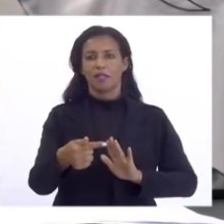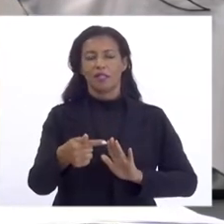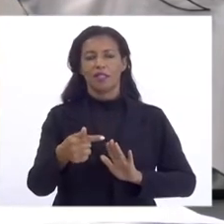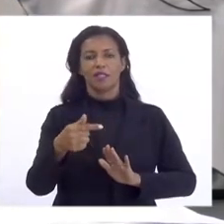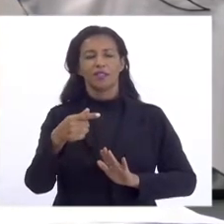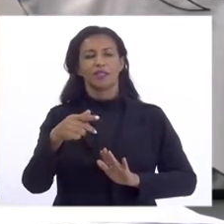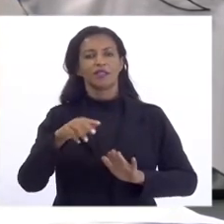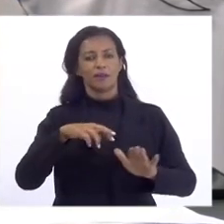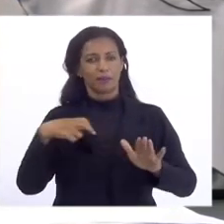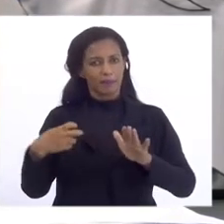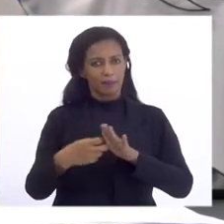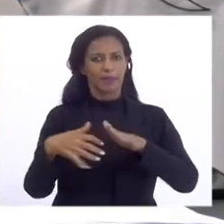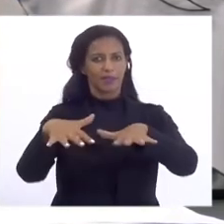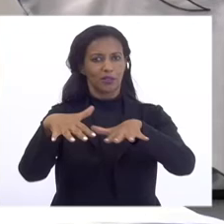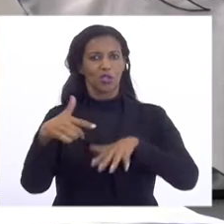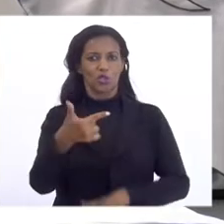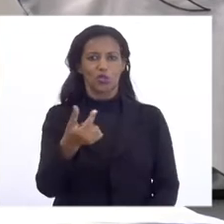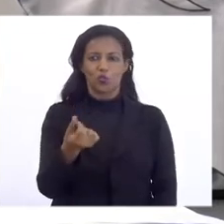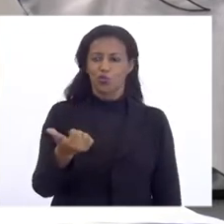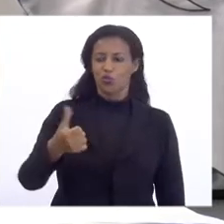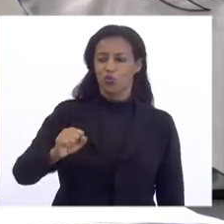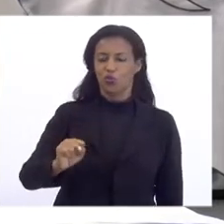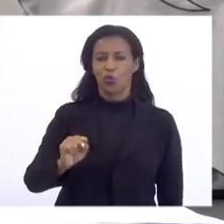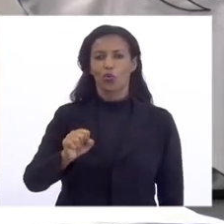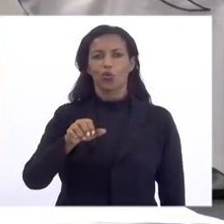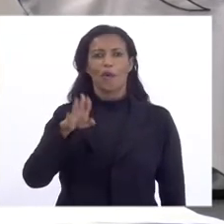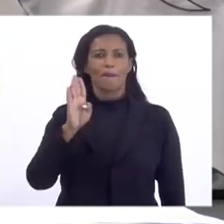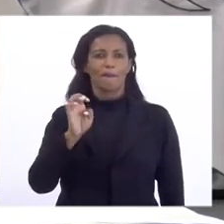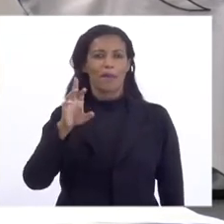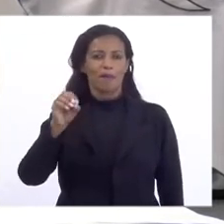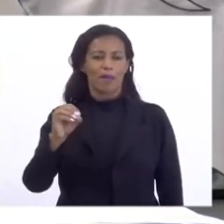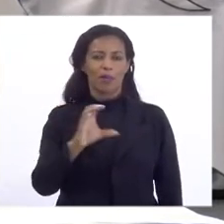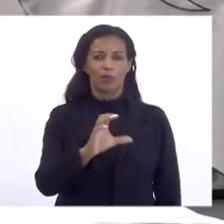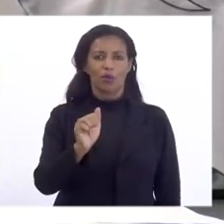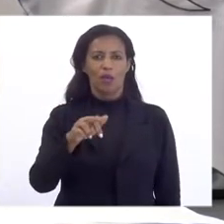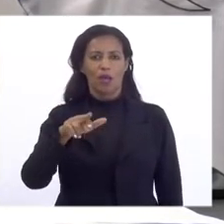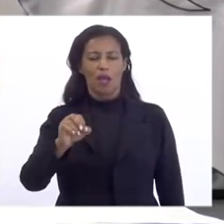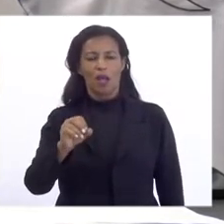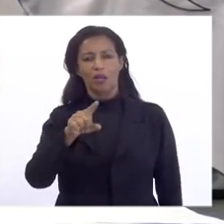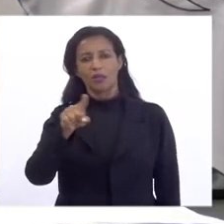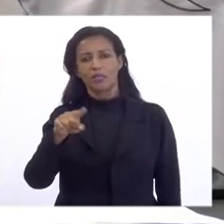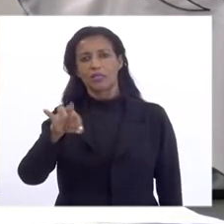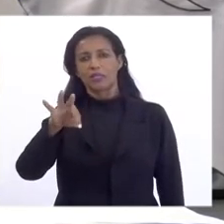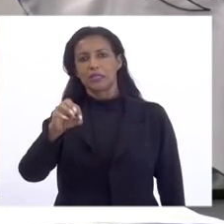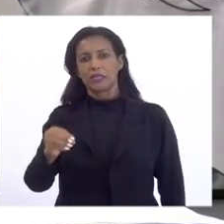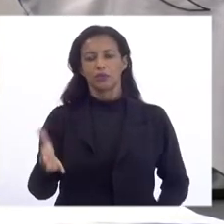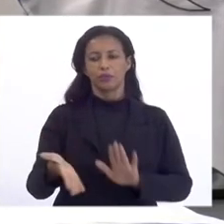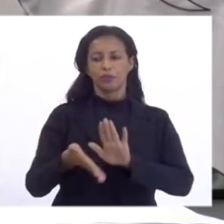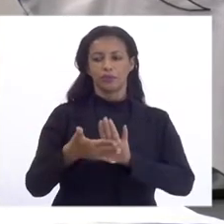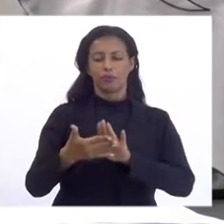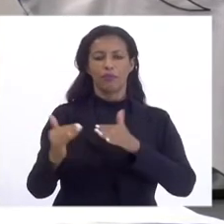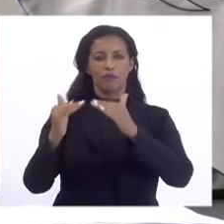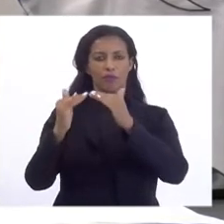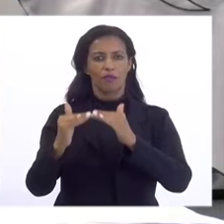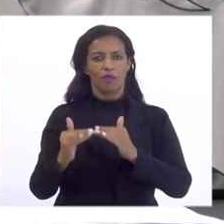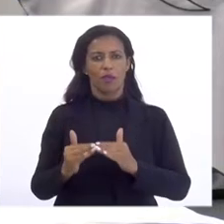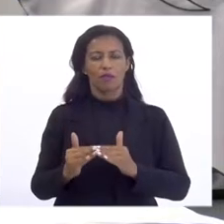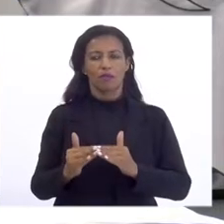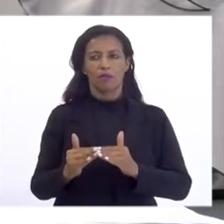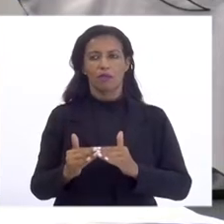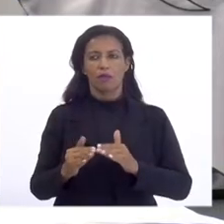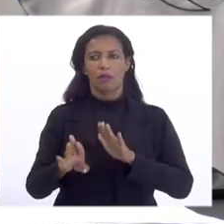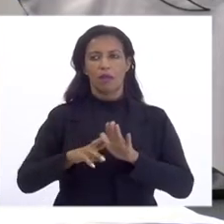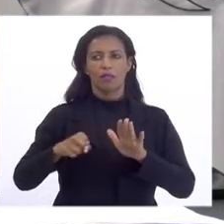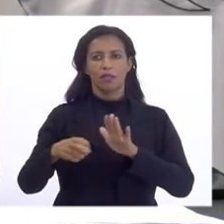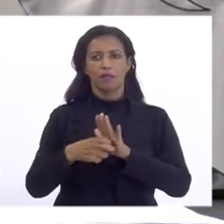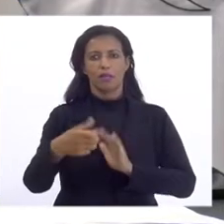de lei 4343-2018, autoria dos deputados Bebeto, Carlos Macedo e Zito. O parecer é favorável às